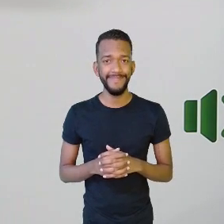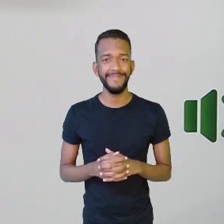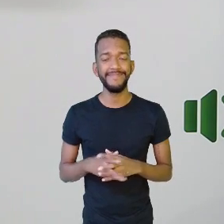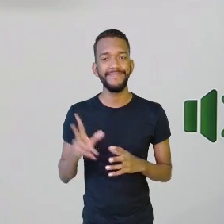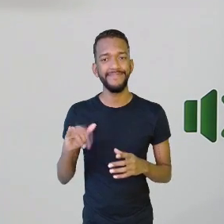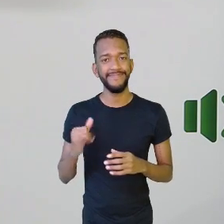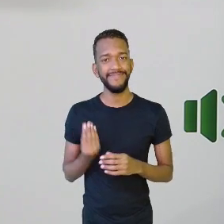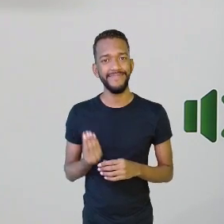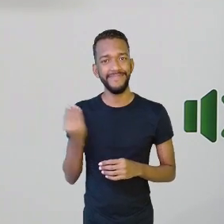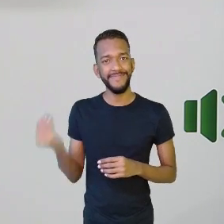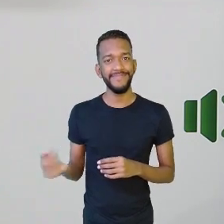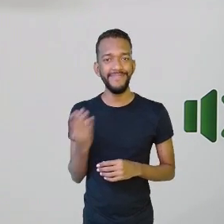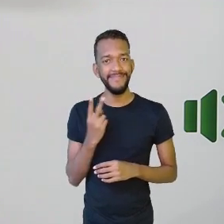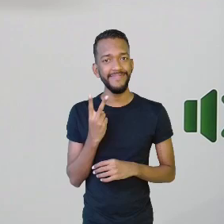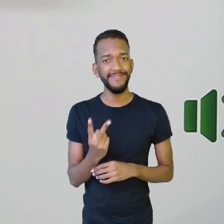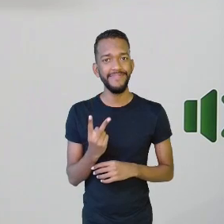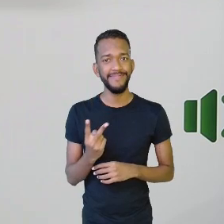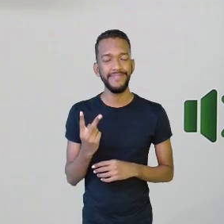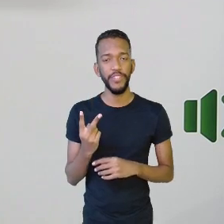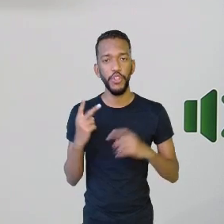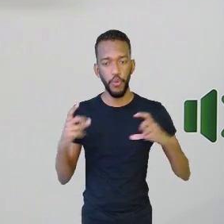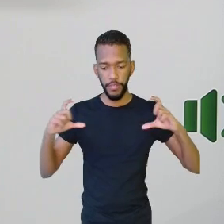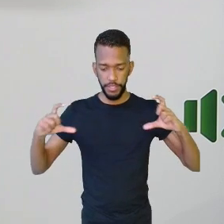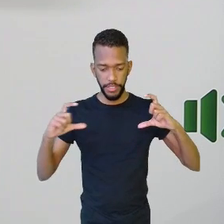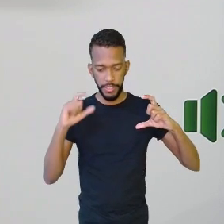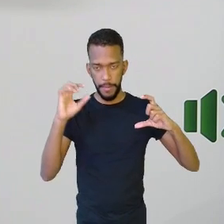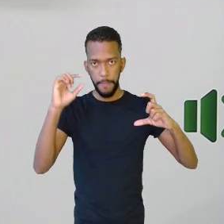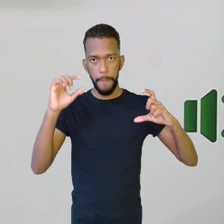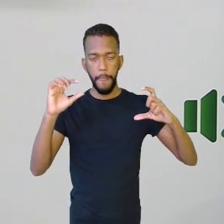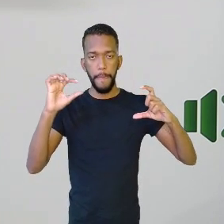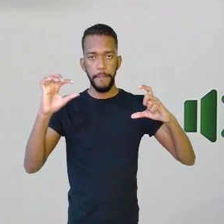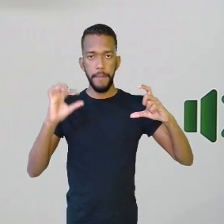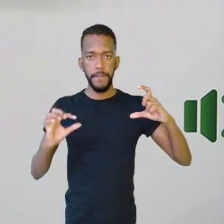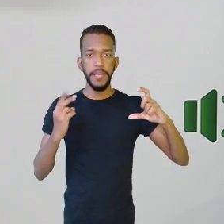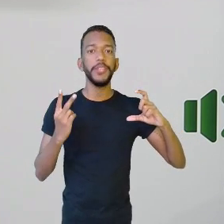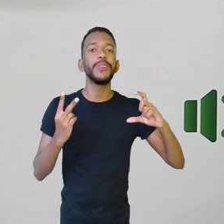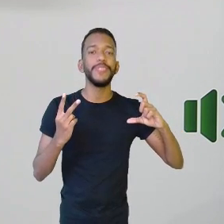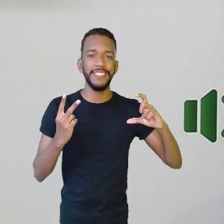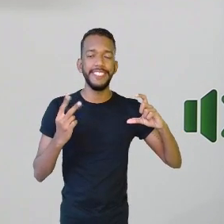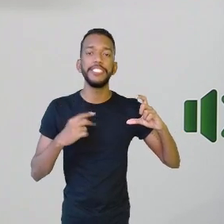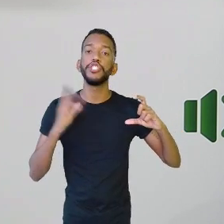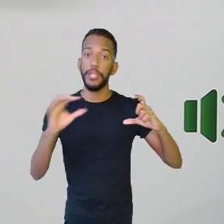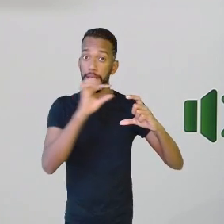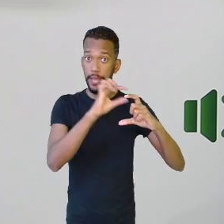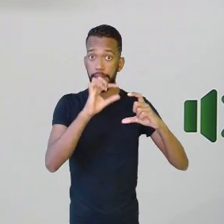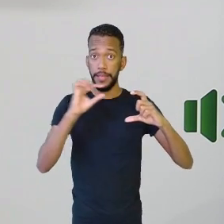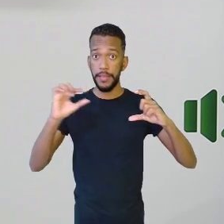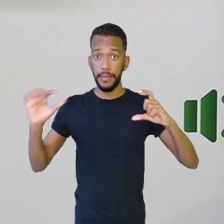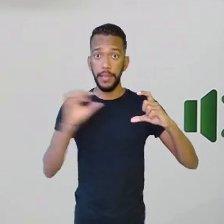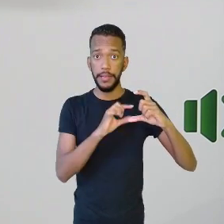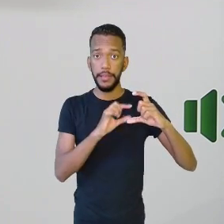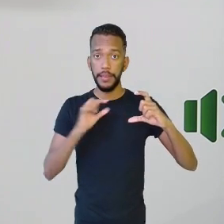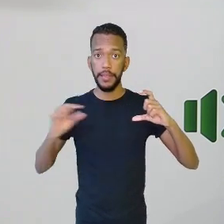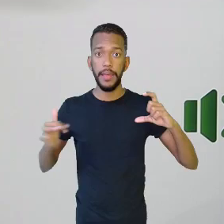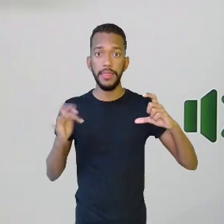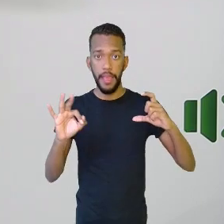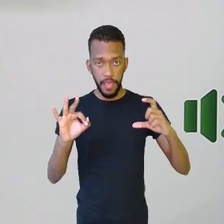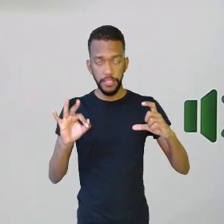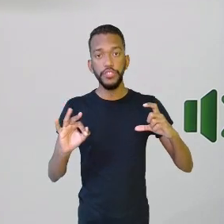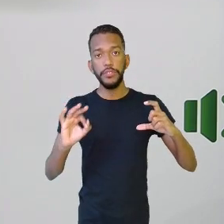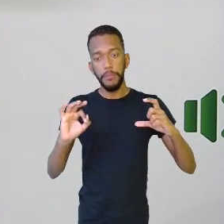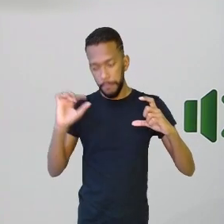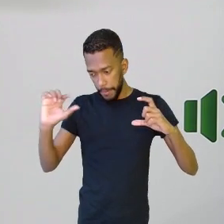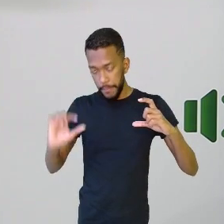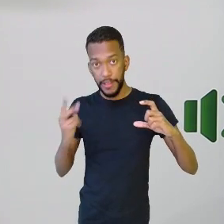Ele vai dar 2 pedaços da barra que ele dividiu em 10, isso mesmo.